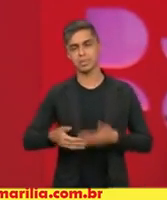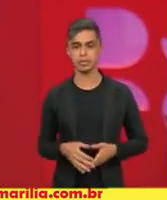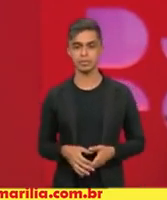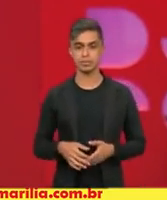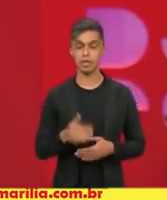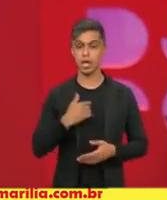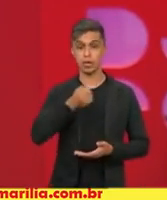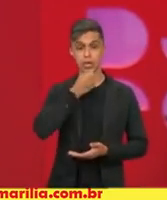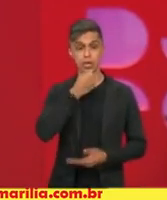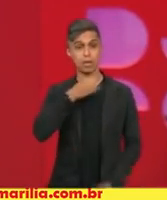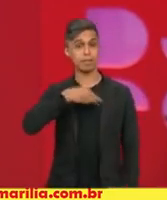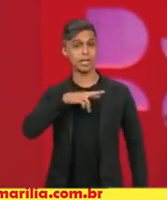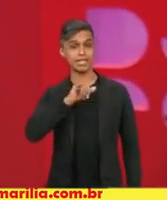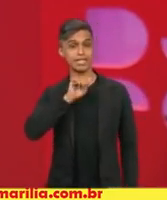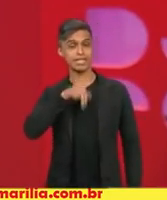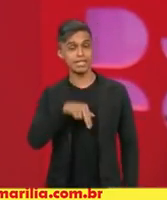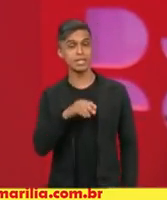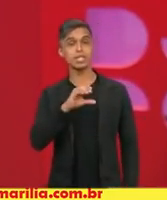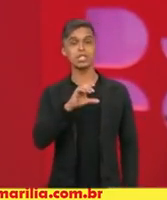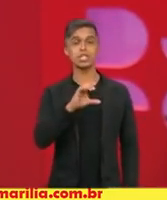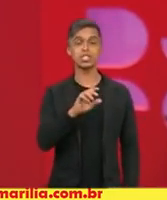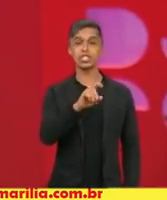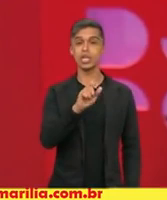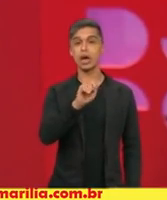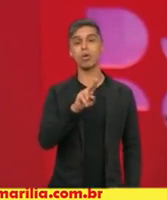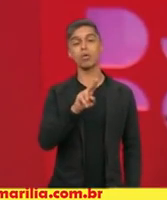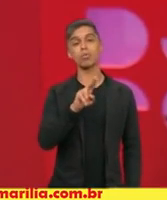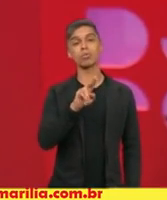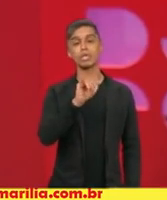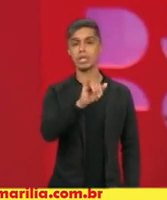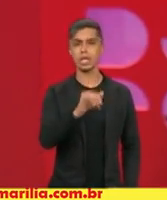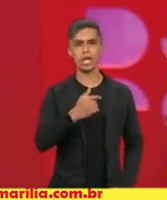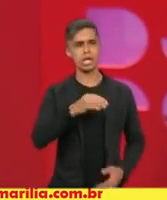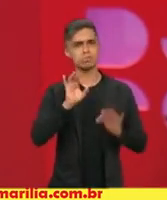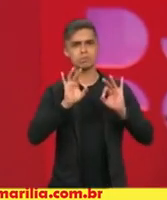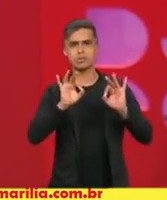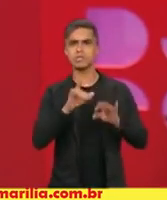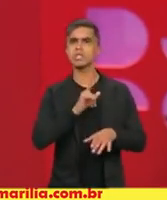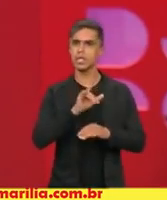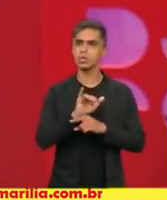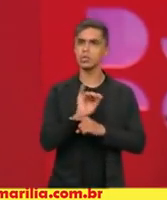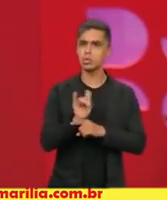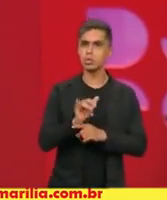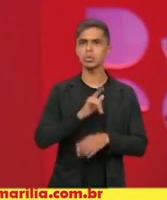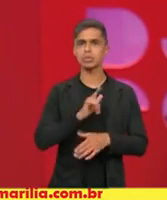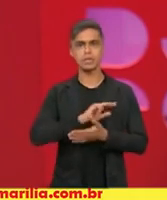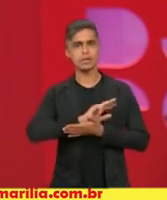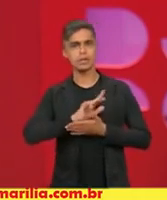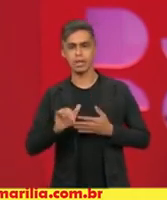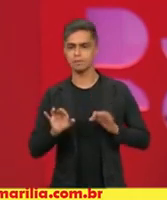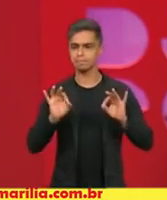Chaui. Aliás, uma entrevista espetacular, sugiro para as pessoas que assistam depois. Está nos canais do YouTube, está no aplicativo da TV Sim. Brasil. Foi,